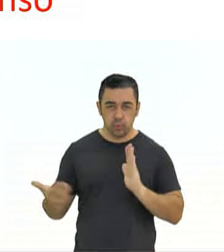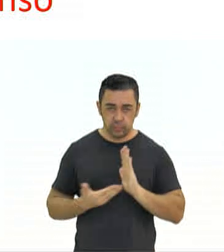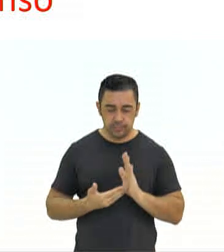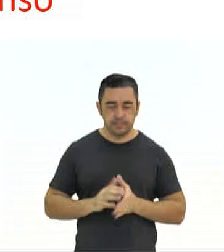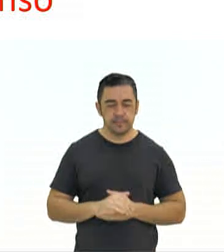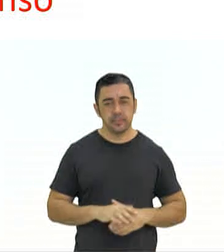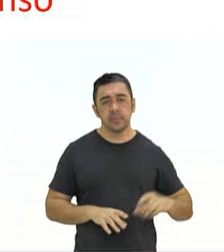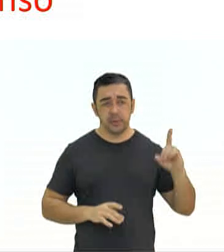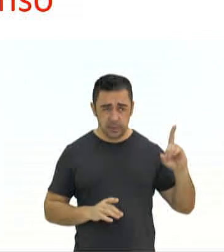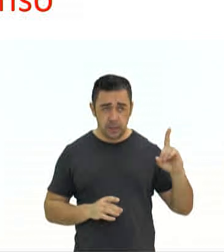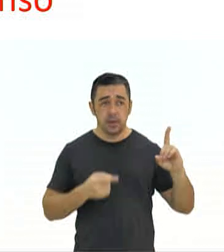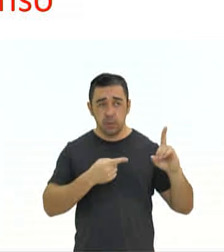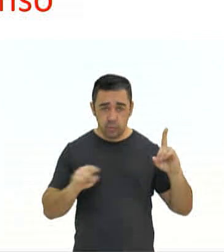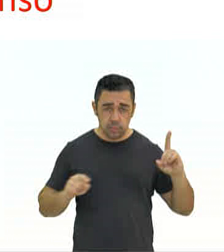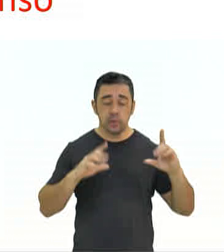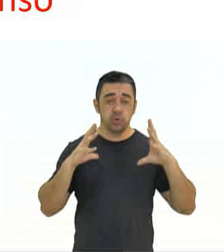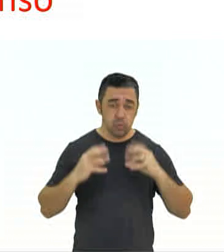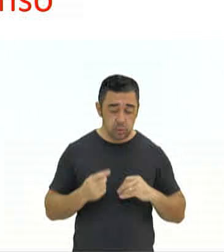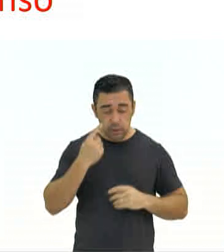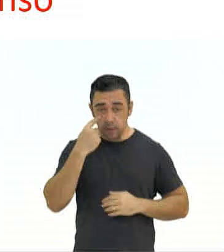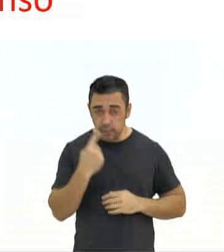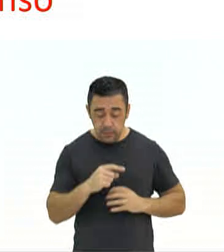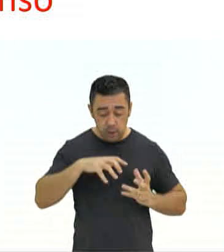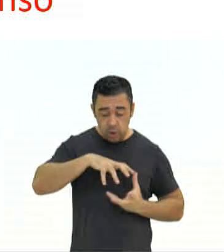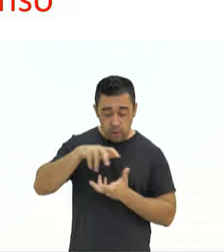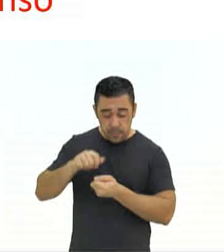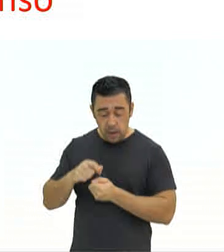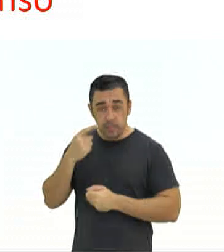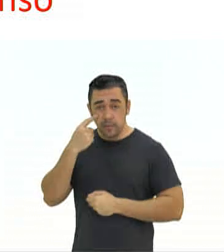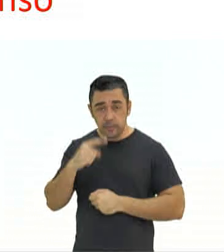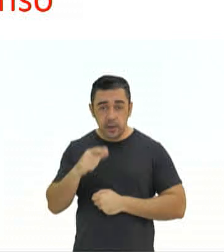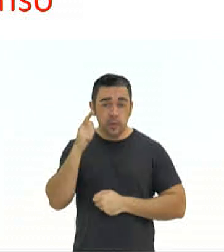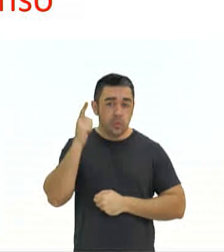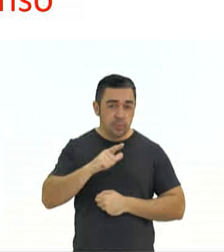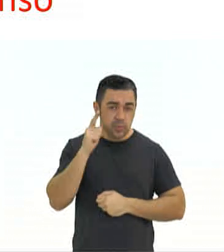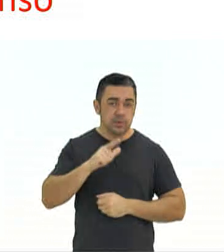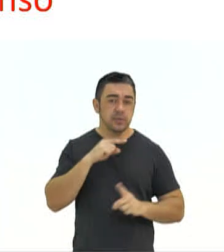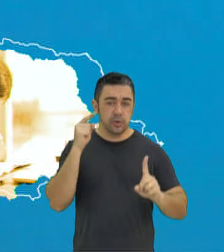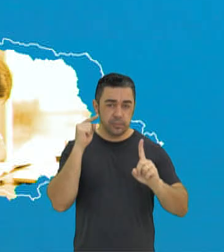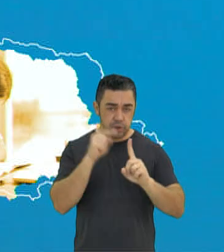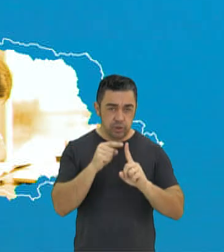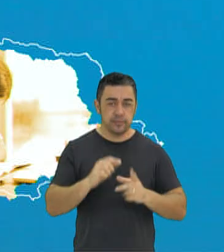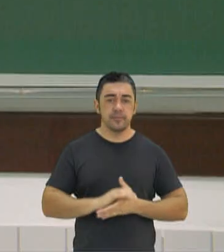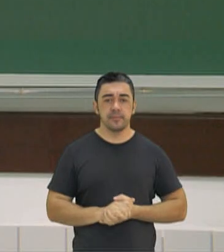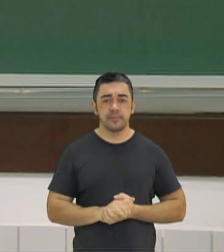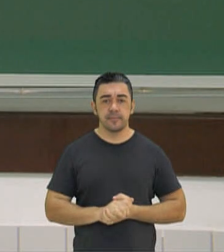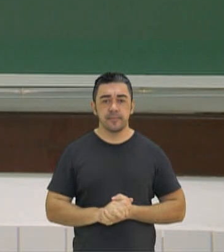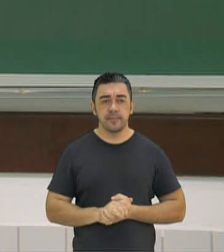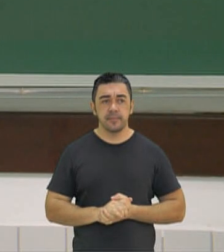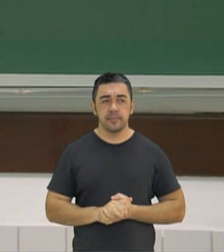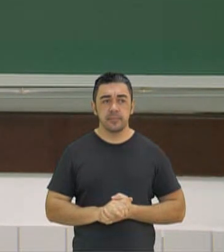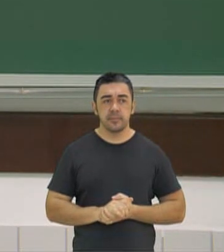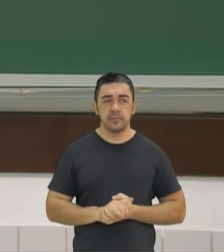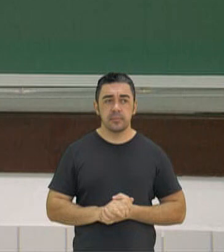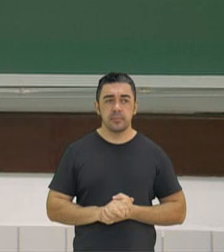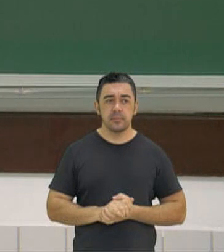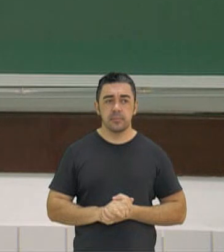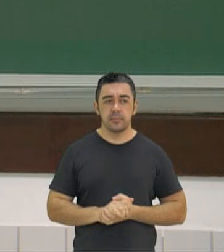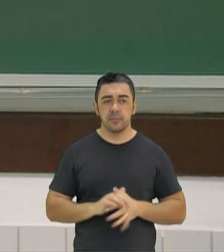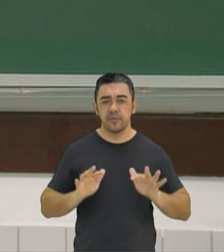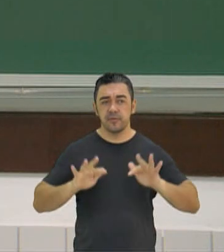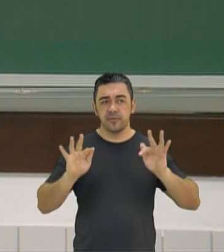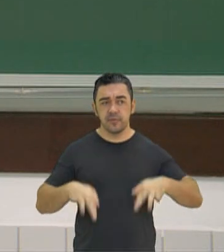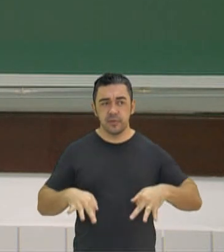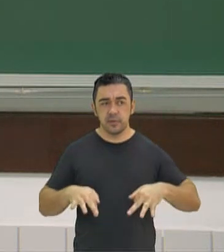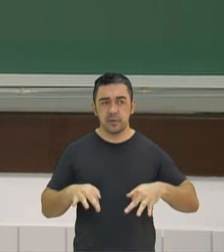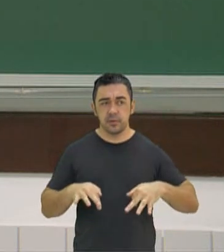a última, sim, que tudo deve ser visto de maneira global para conseguirmos atingir o objetivo. Para fechar, nós vamos